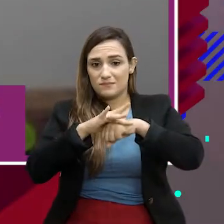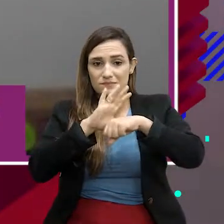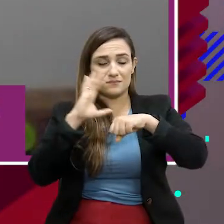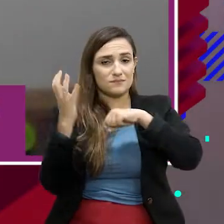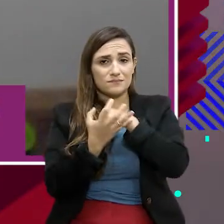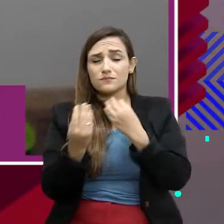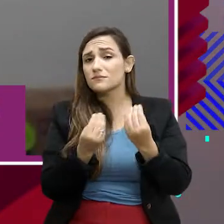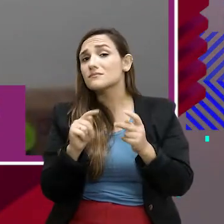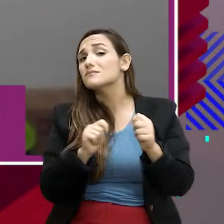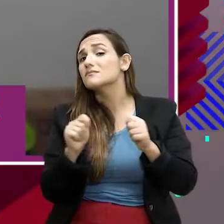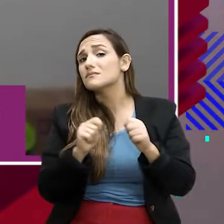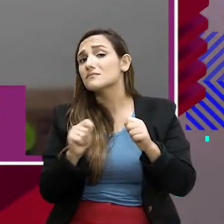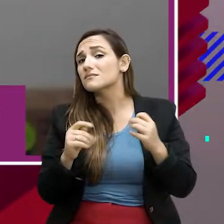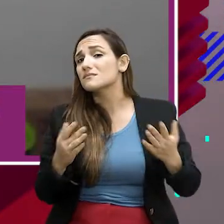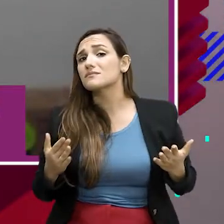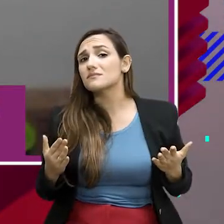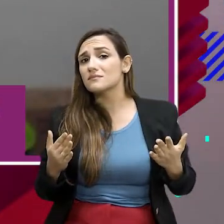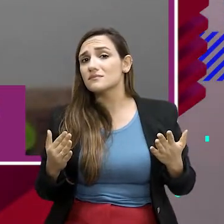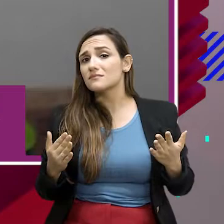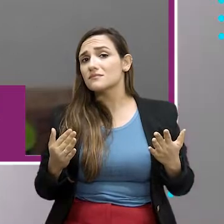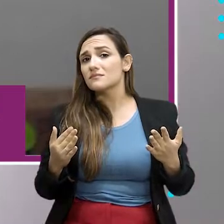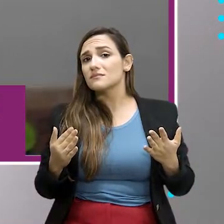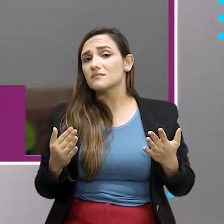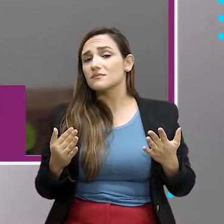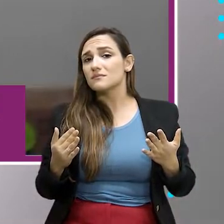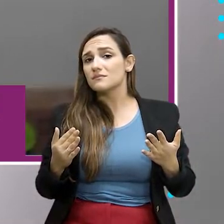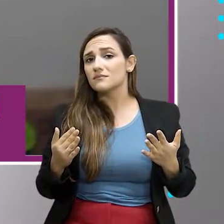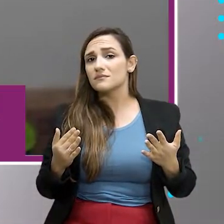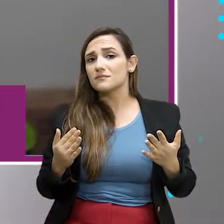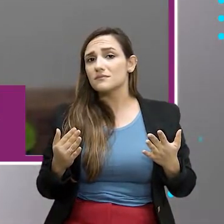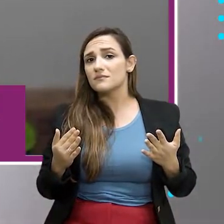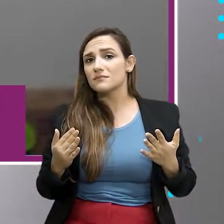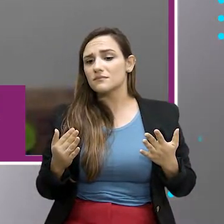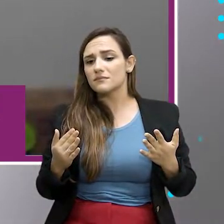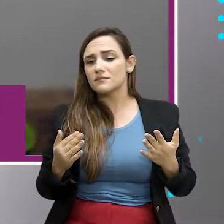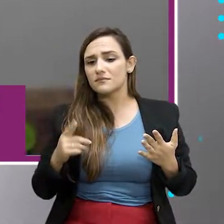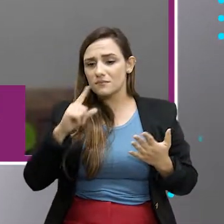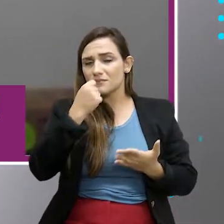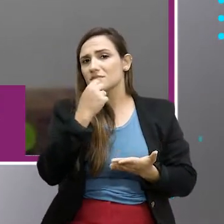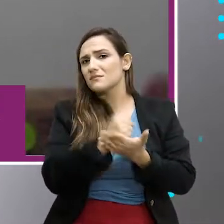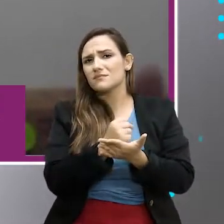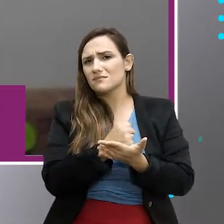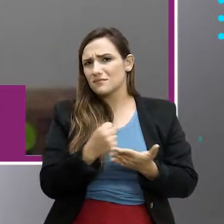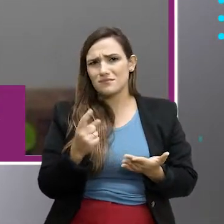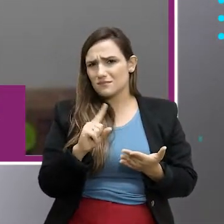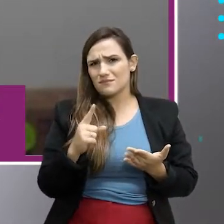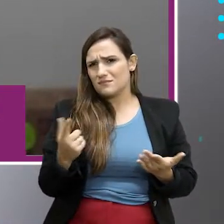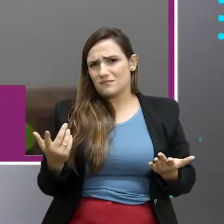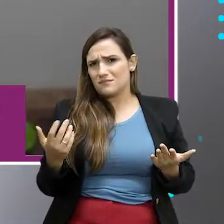vacinar. Não tem pandemia no mundo que foi controlada com